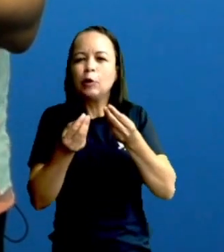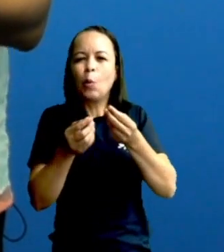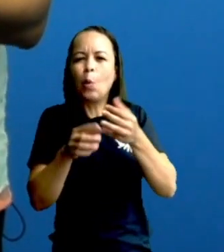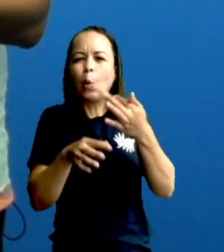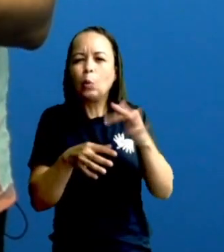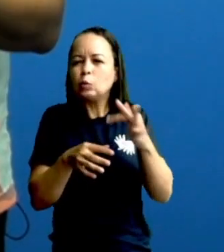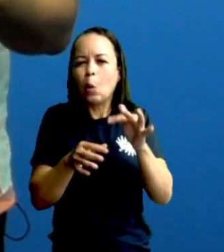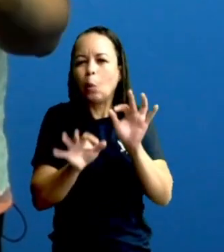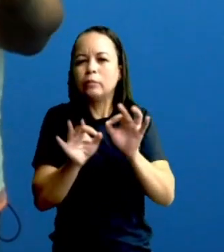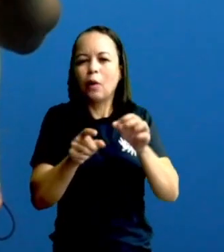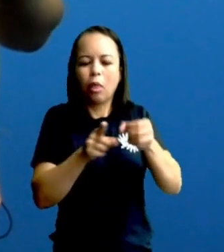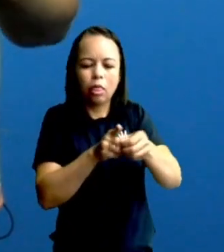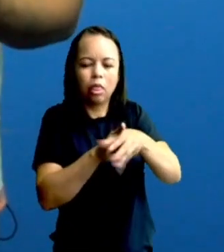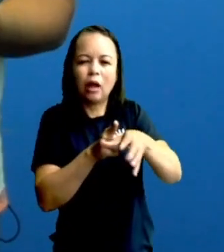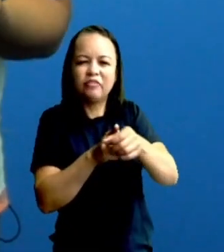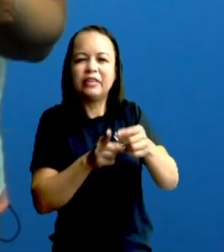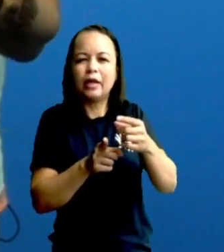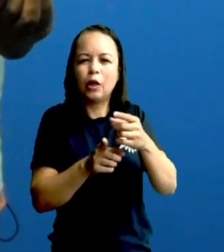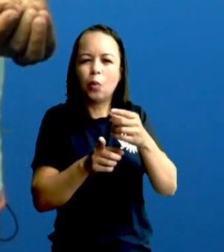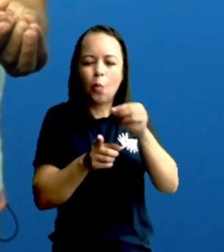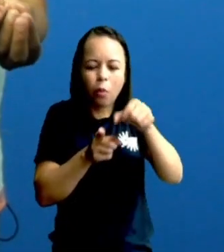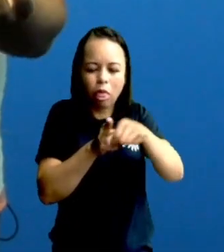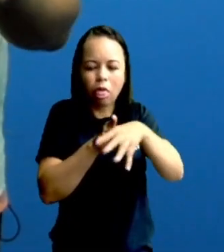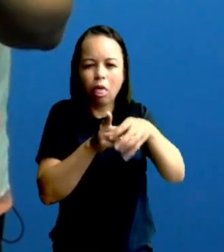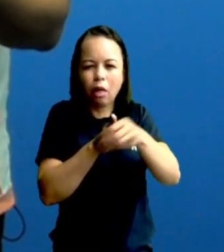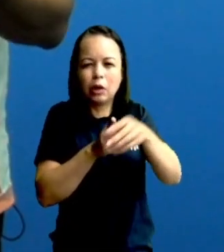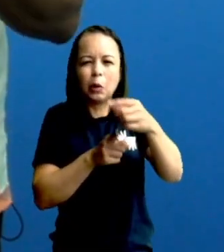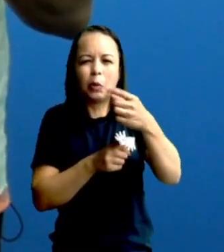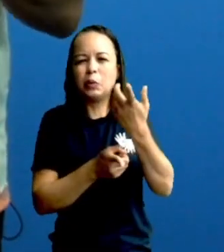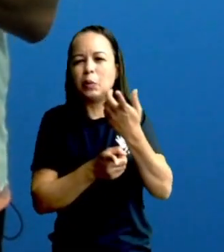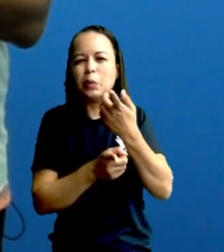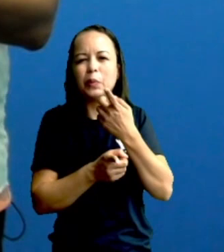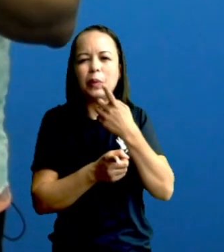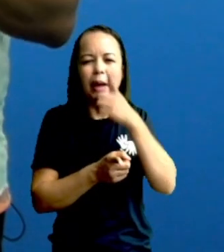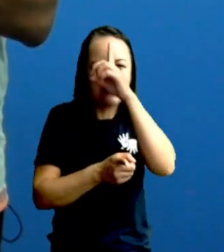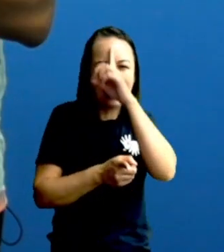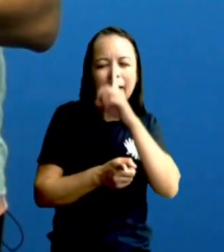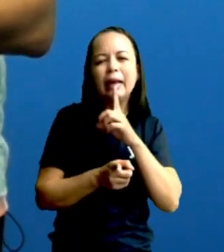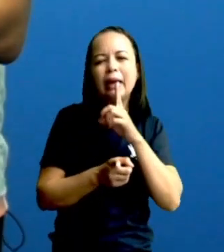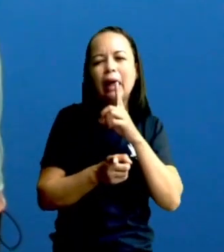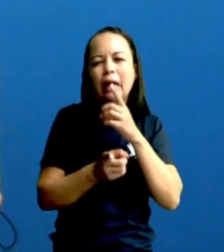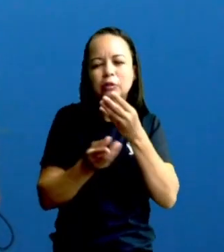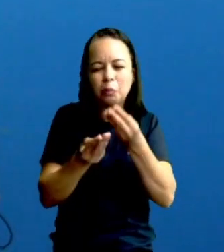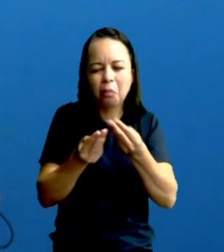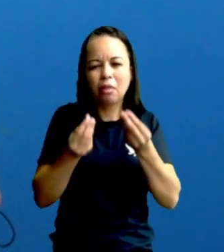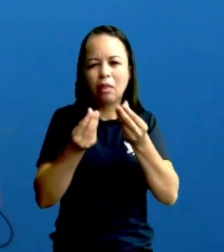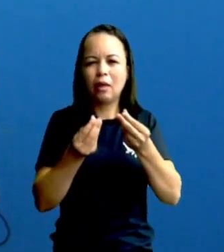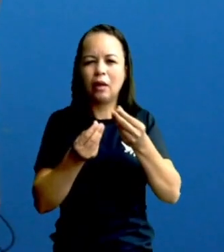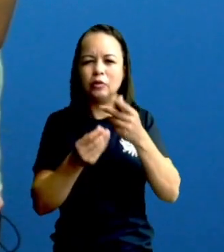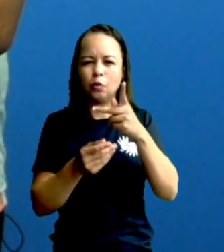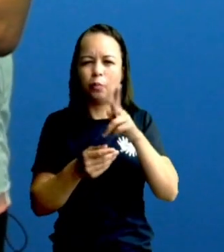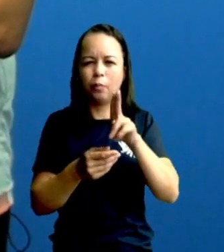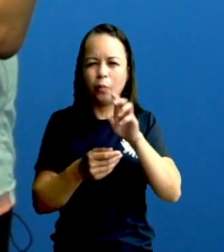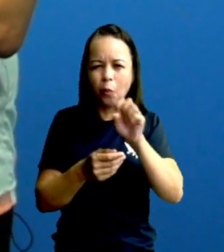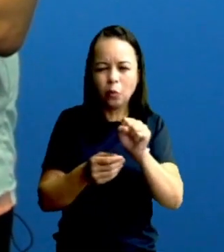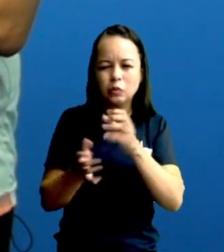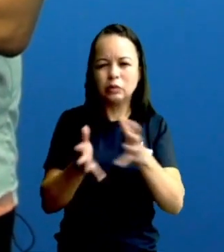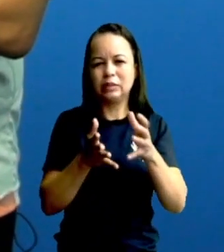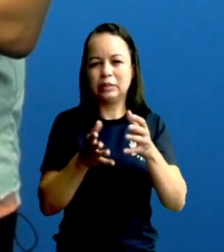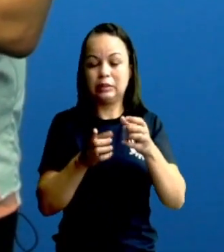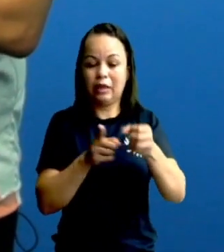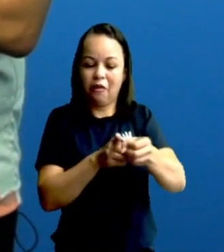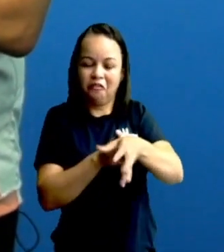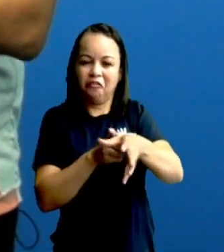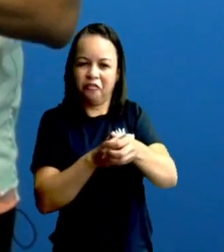corrimento amarelado, lembrando uma tonalidade de pus, ou melhor, tonalidade de pus não, a presença mesmo de pus, por causa da presença